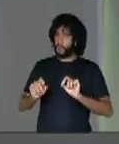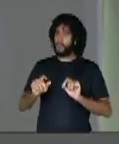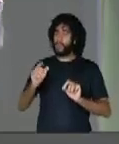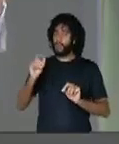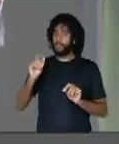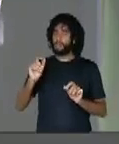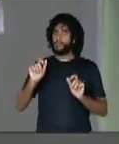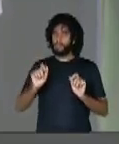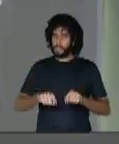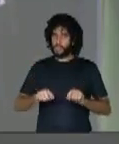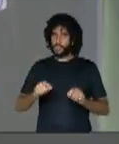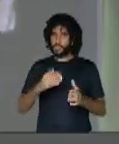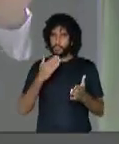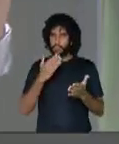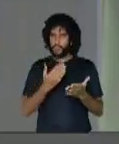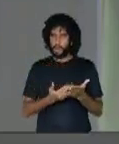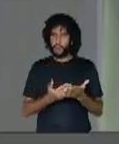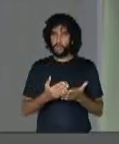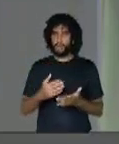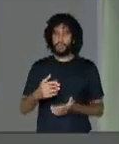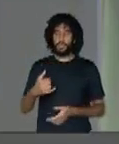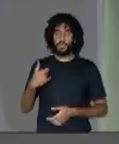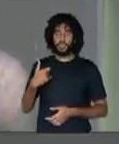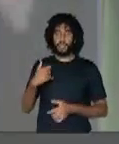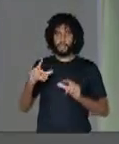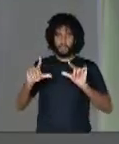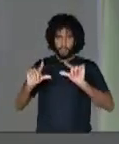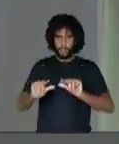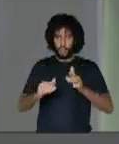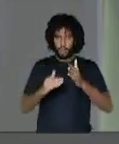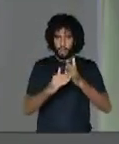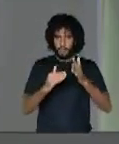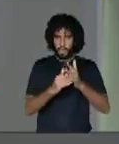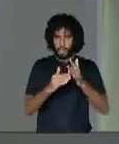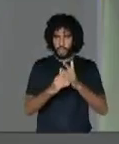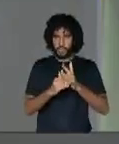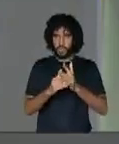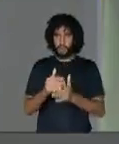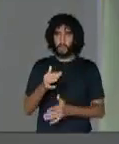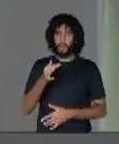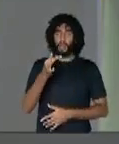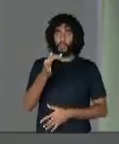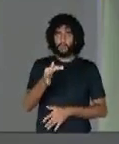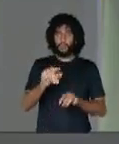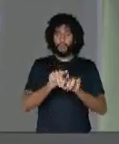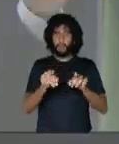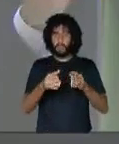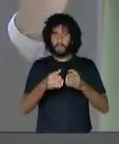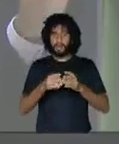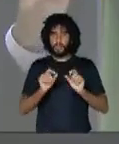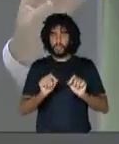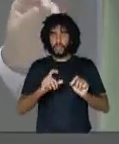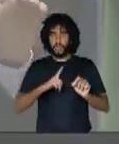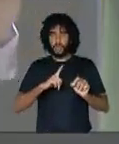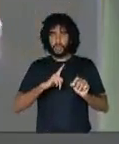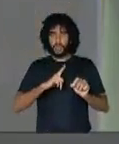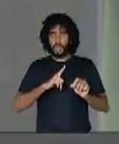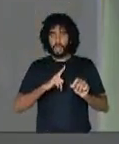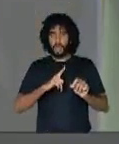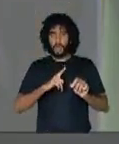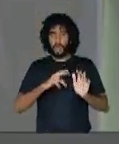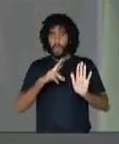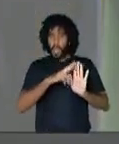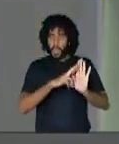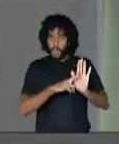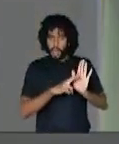favoráveis à instituição de uma idade mínima para homens e mulheres para o futuro, mas exigir uma regra de transição